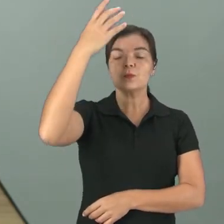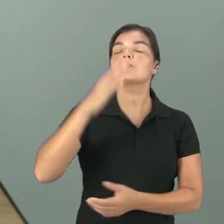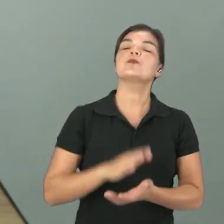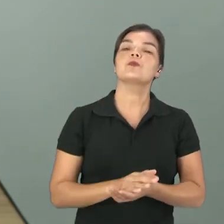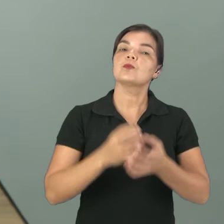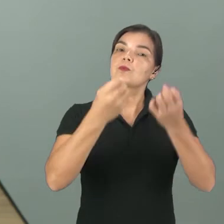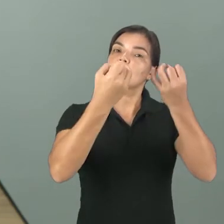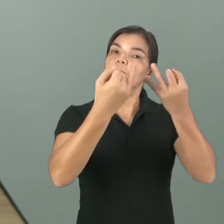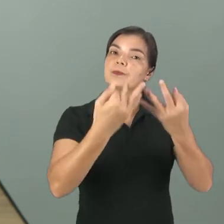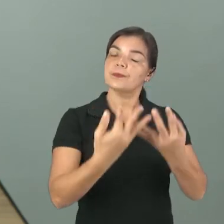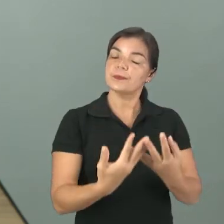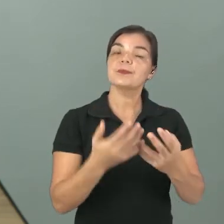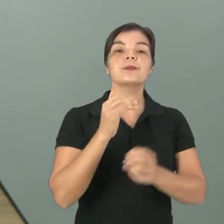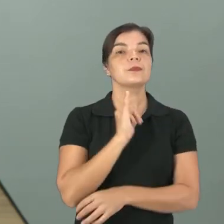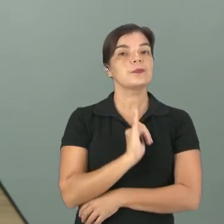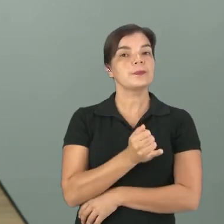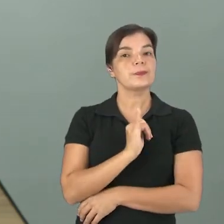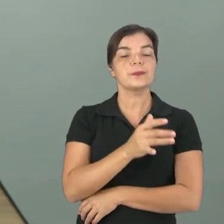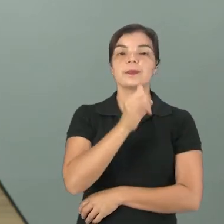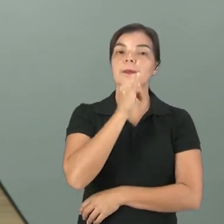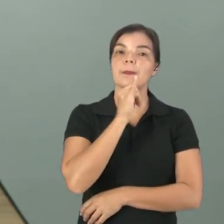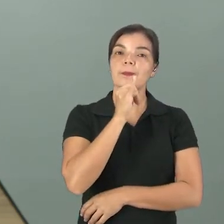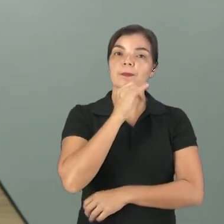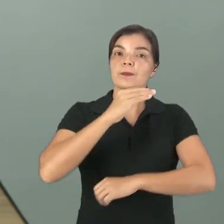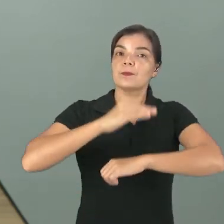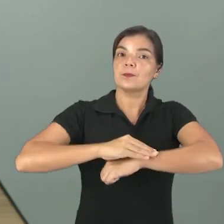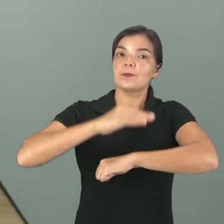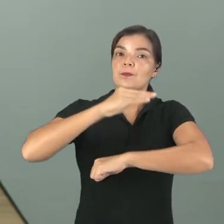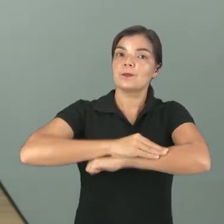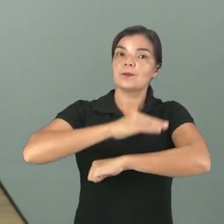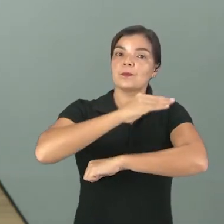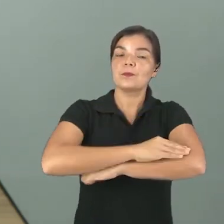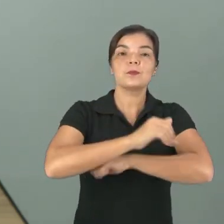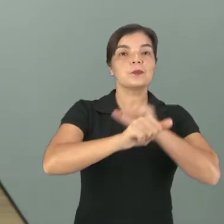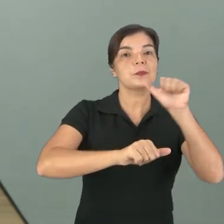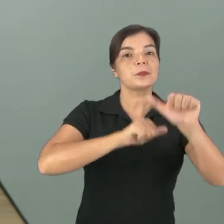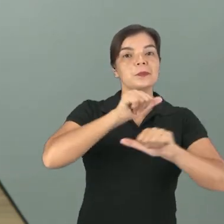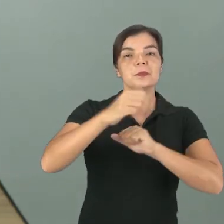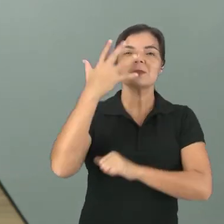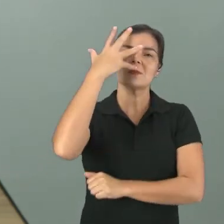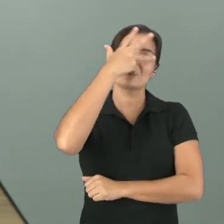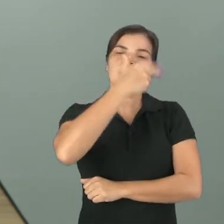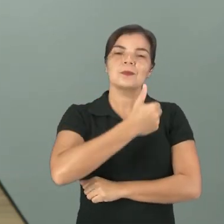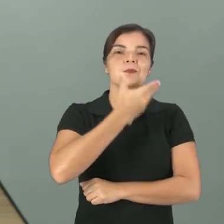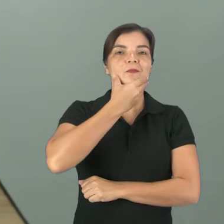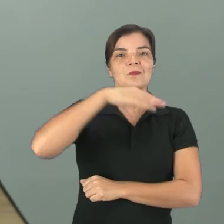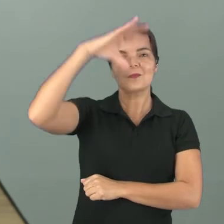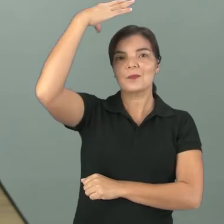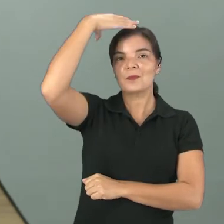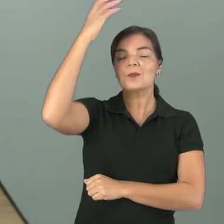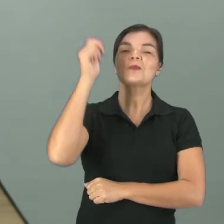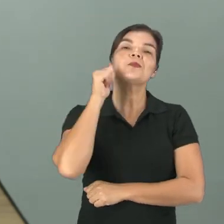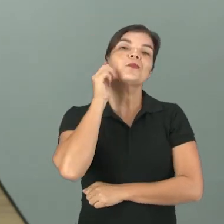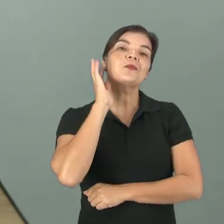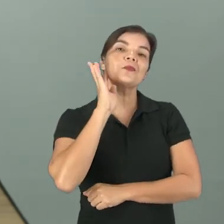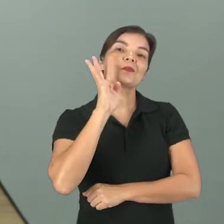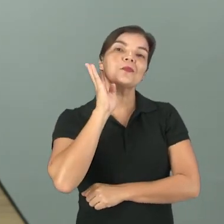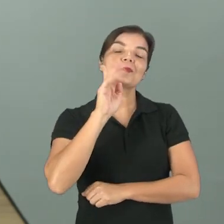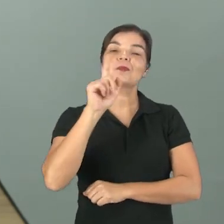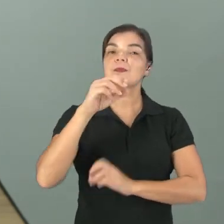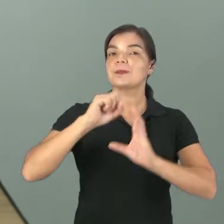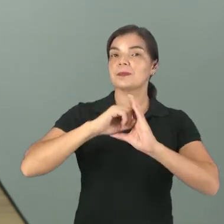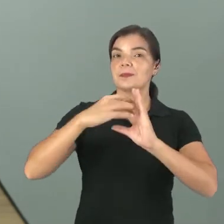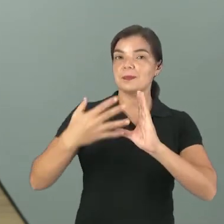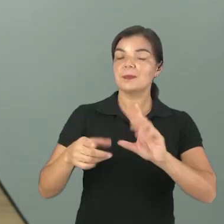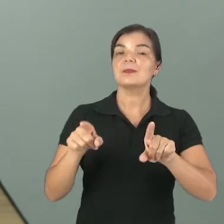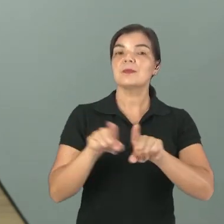os enredos, durante as narrativas, por exemplo, sapos se transformando em belos príncipes. Olha que legal! Isso são